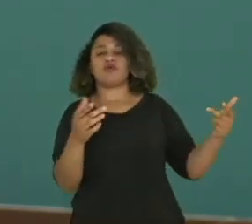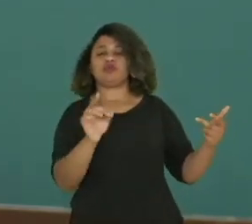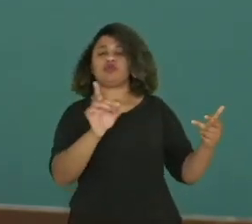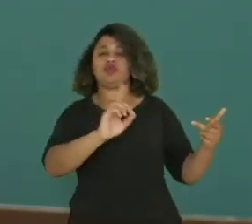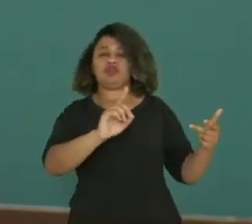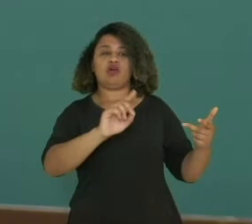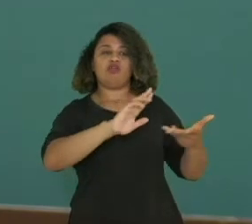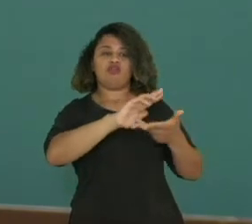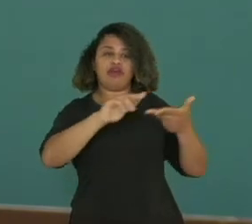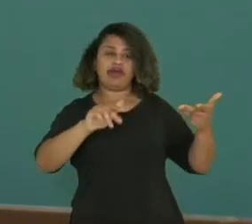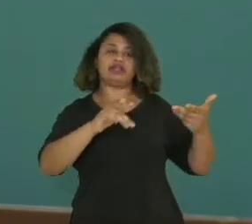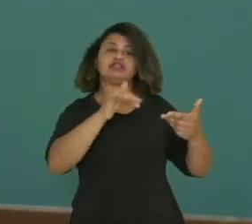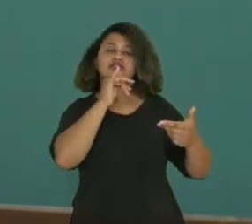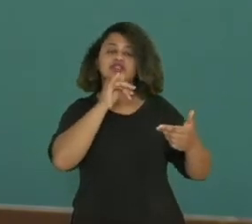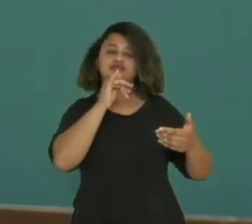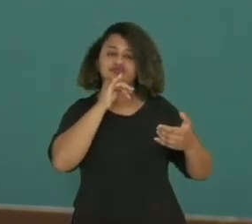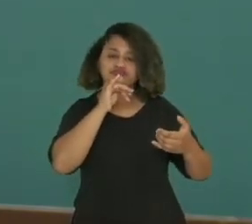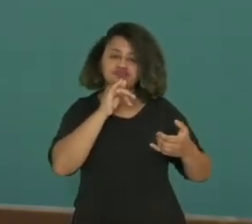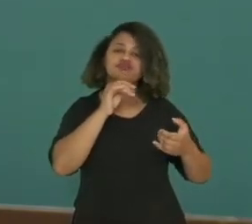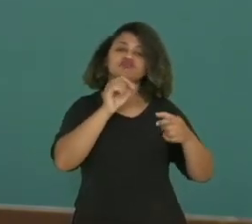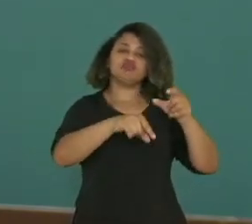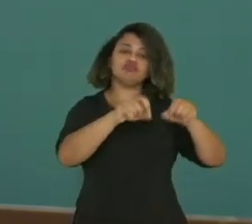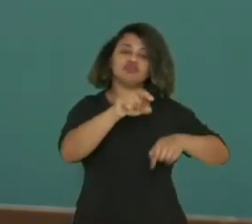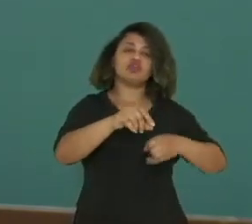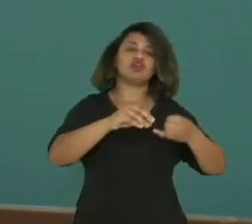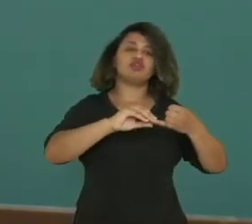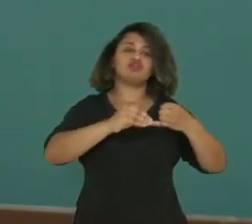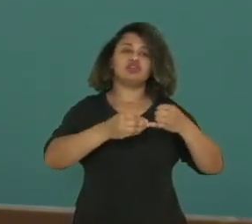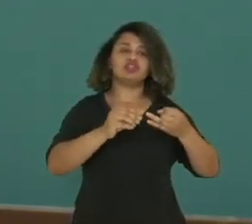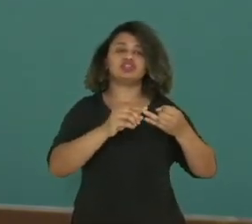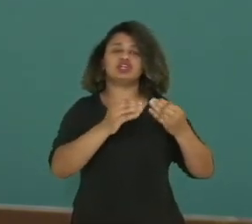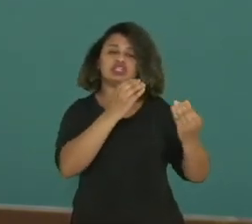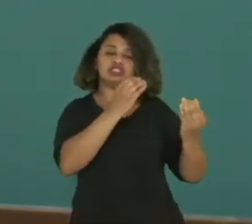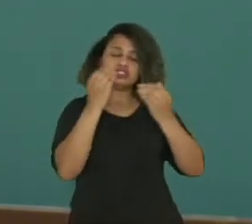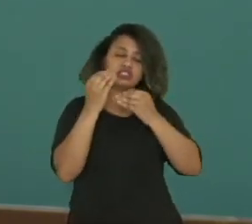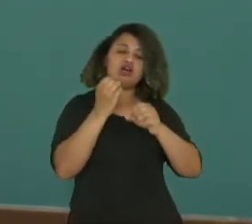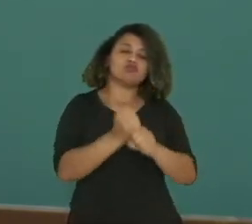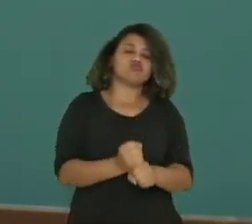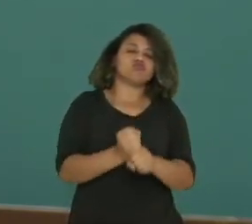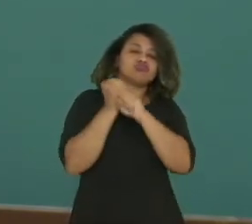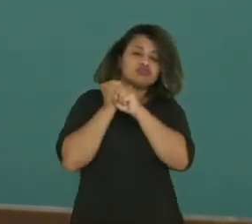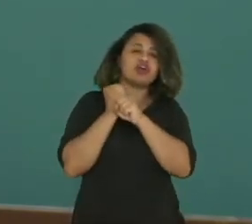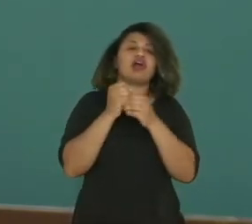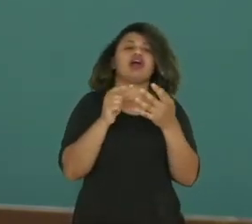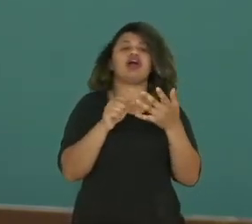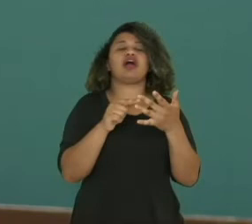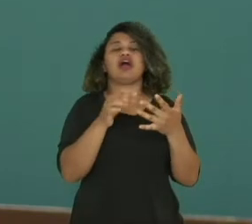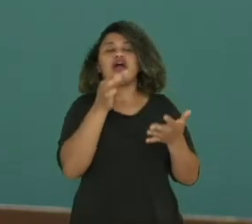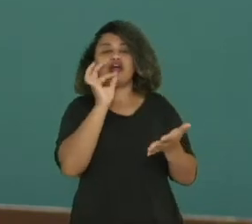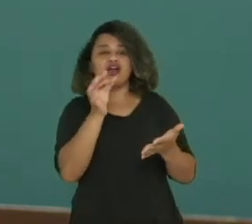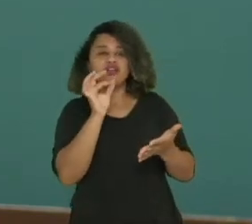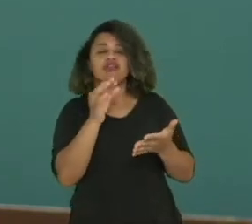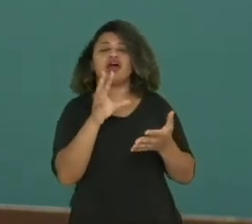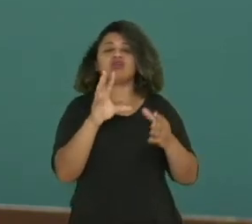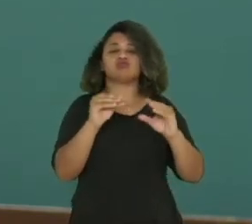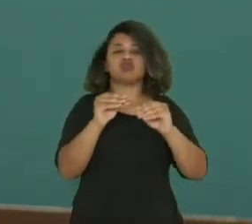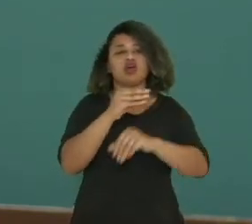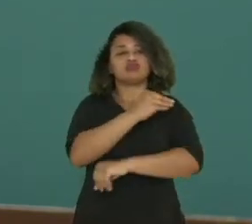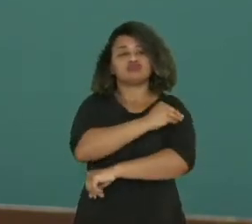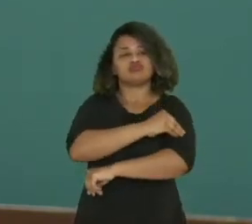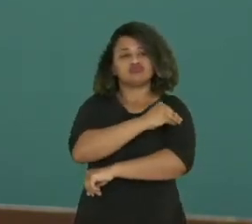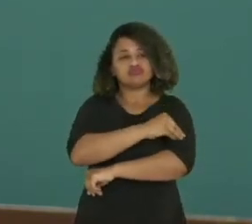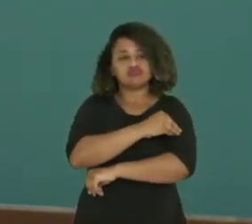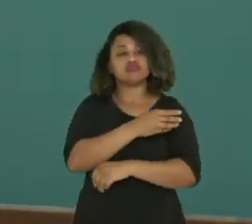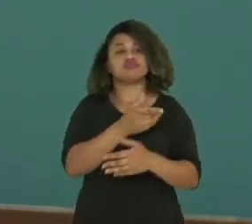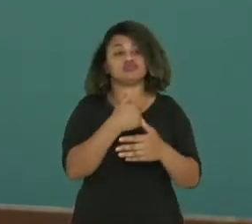agrícolas, como por exemplo ali, planta-se feijão, milho, mandioca, o café, o algodão, uma